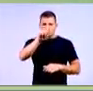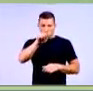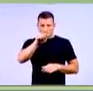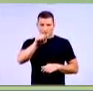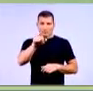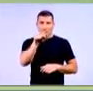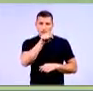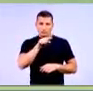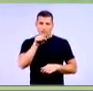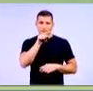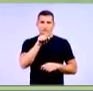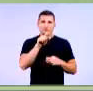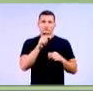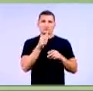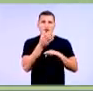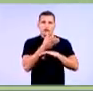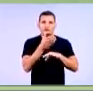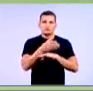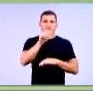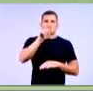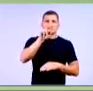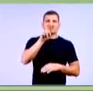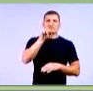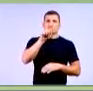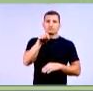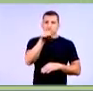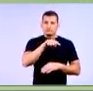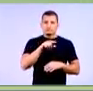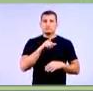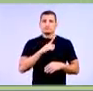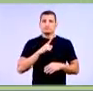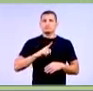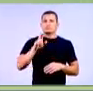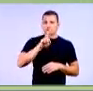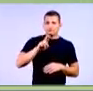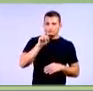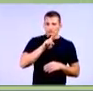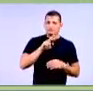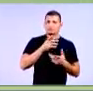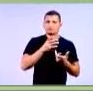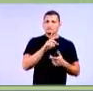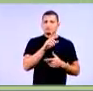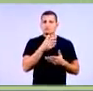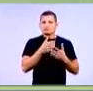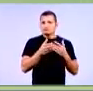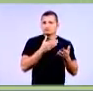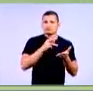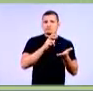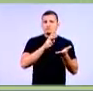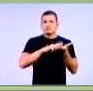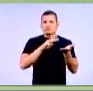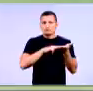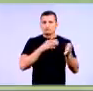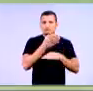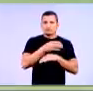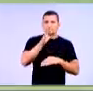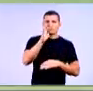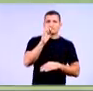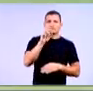Então, quando vocês estão ali acessando o AVA, vocês estão certamente utilizando um determinado método para participar de um fórum, para acessar